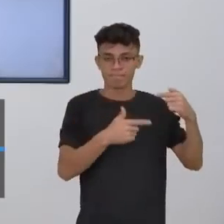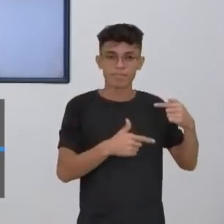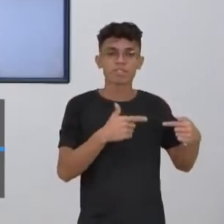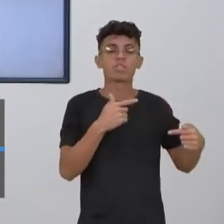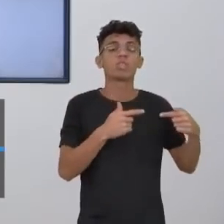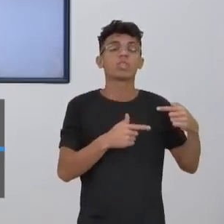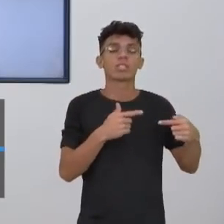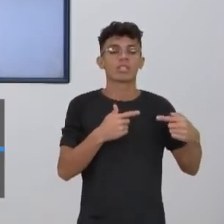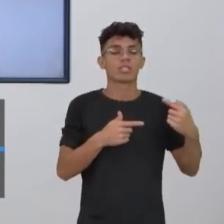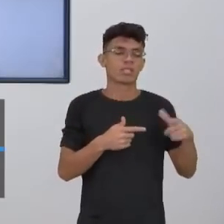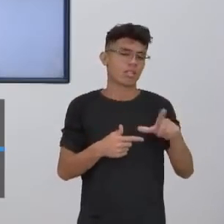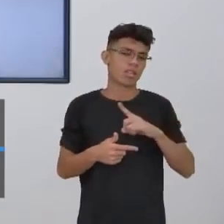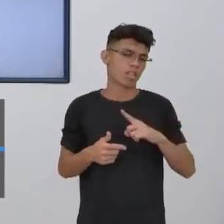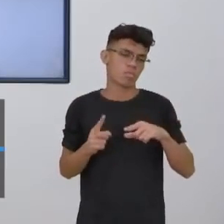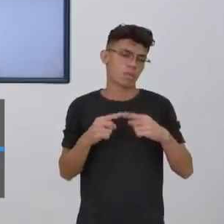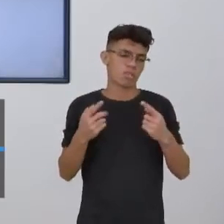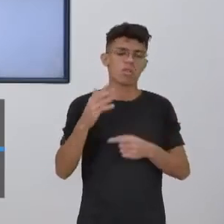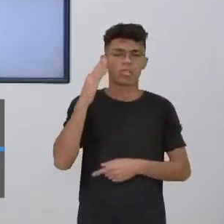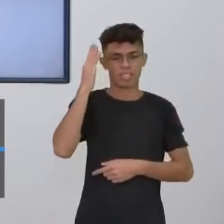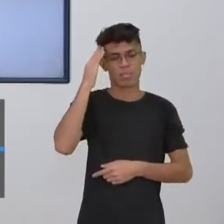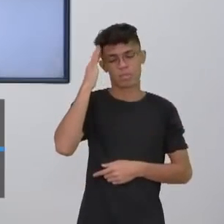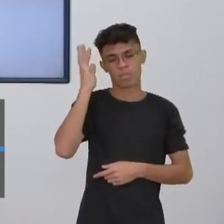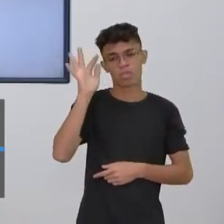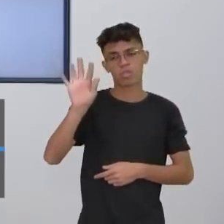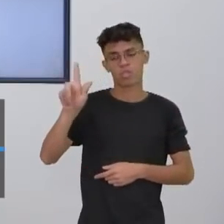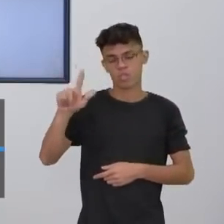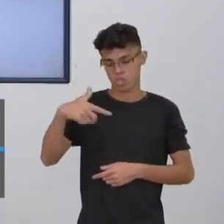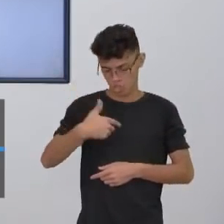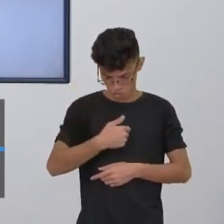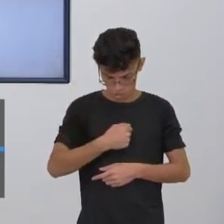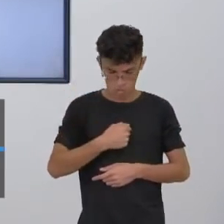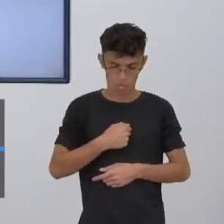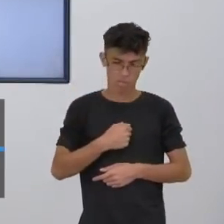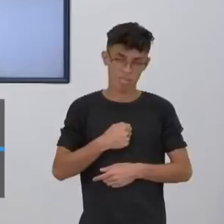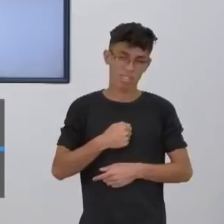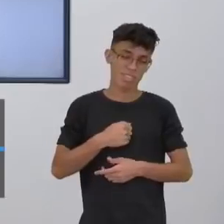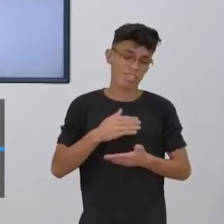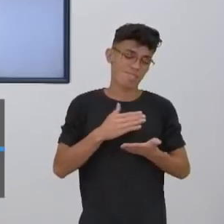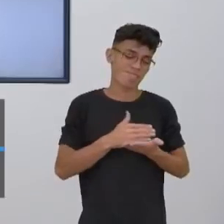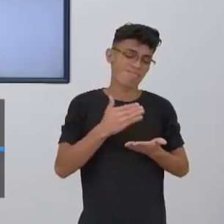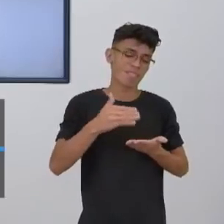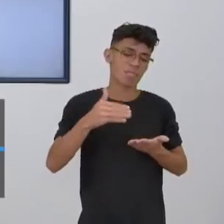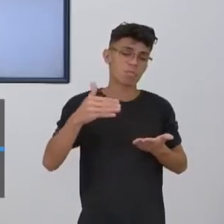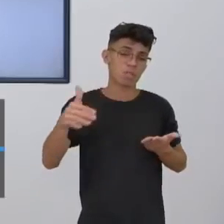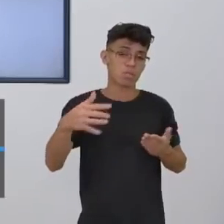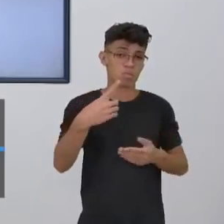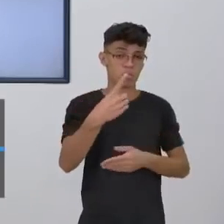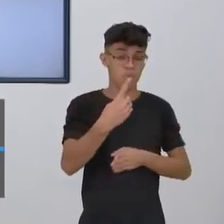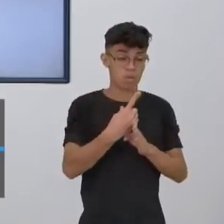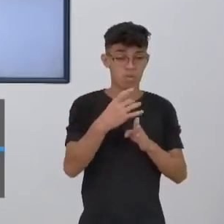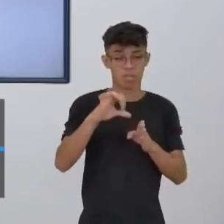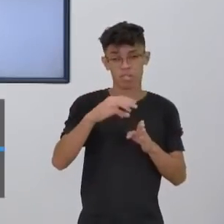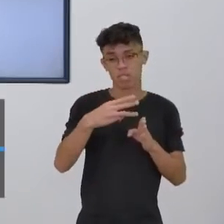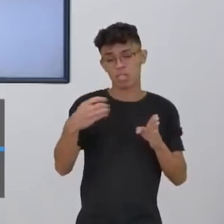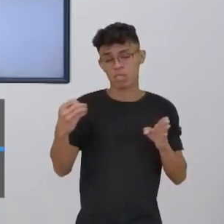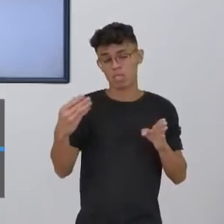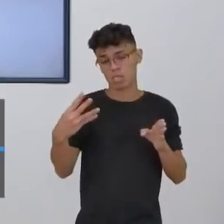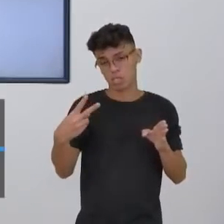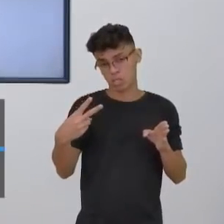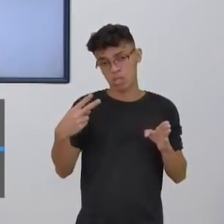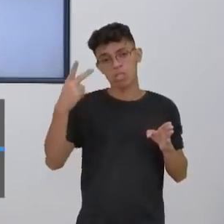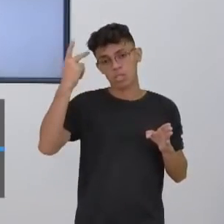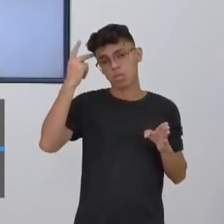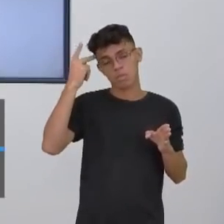se daria. Mas a gente já sabe que o Getúlio foi adiando isso. Então, em 1932, aqui no estado de São